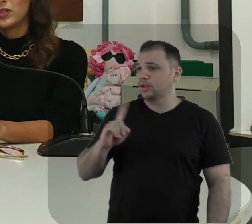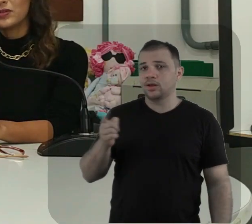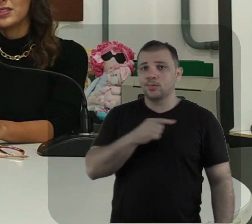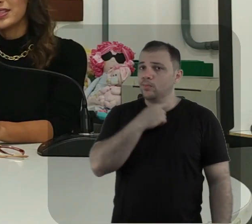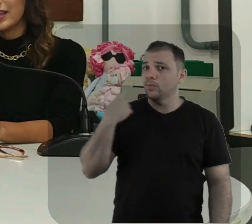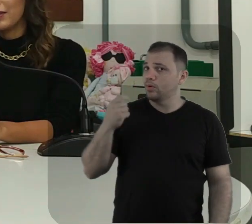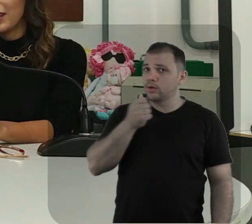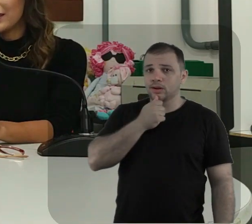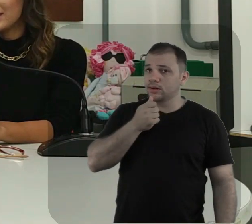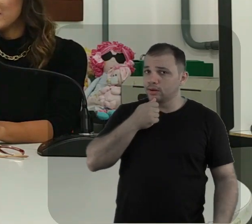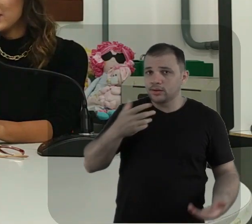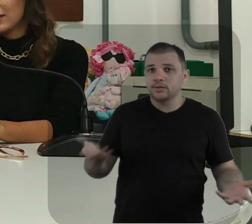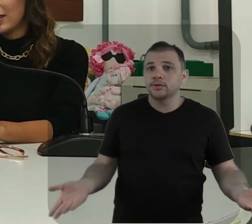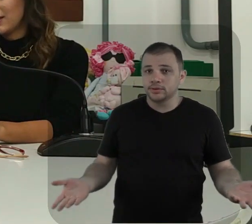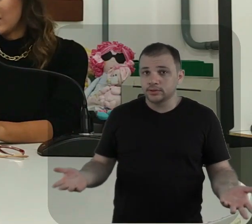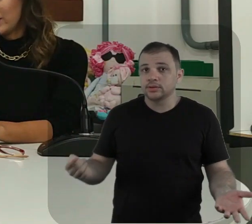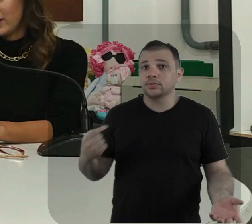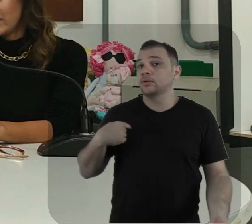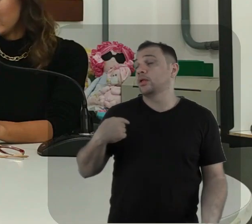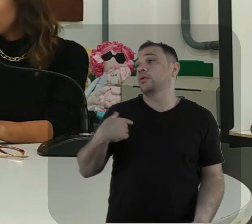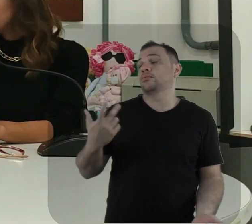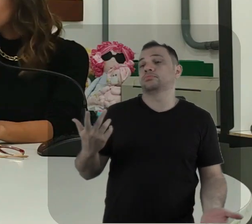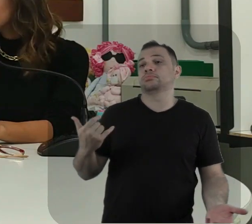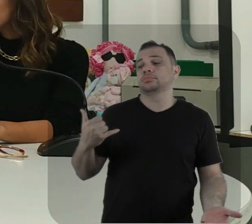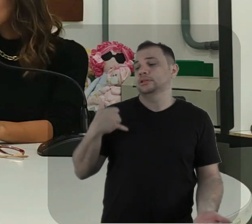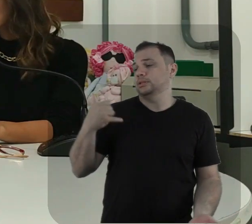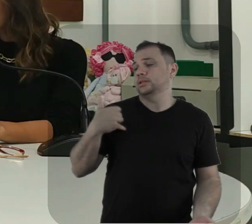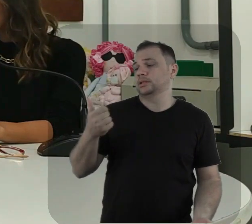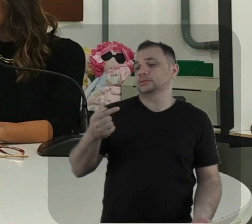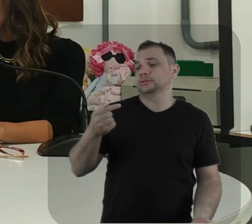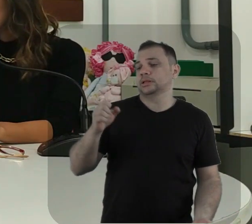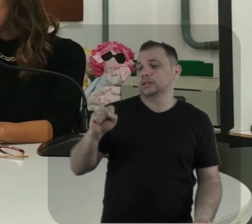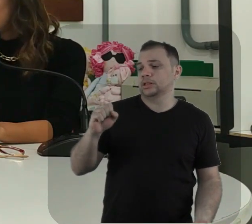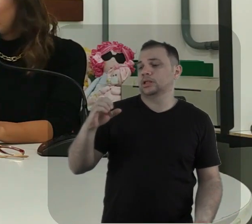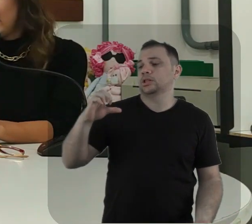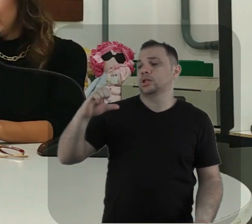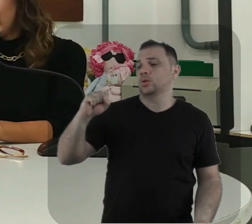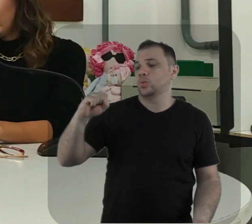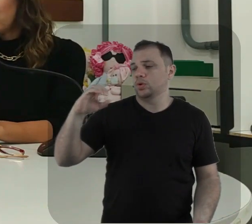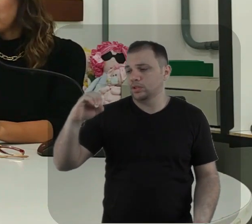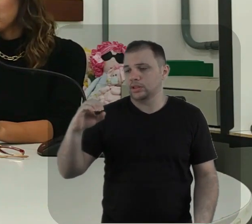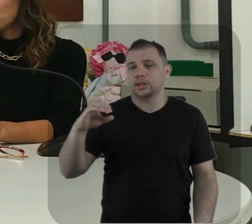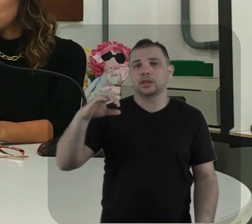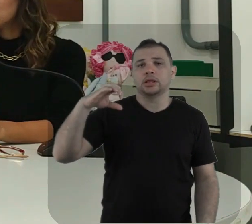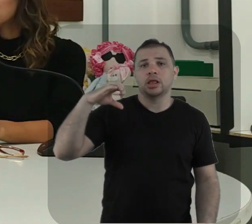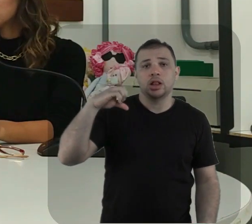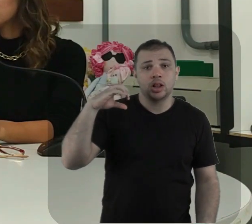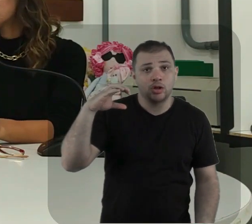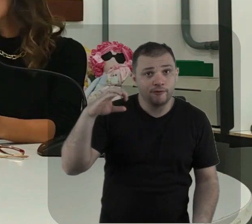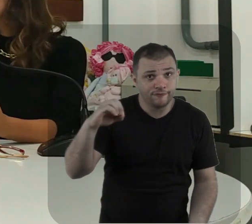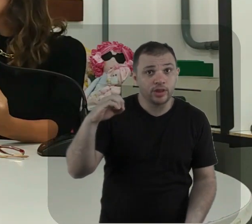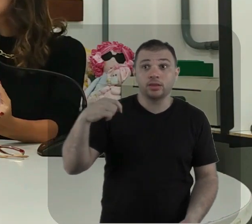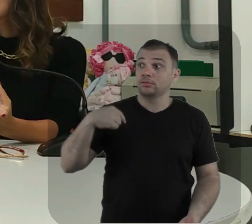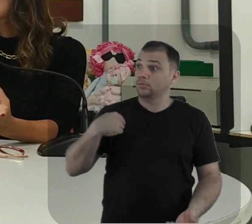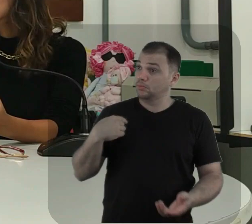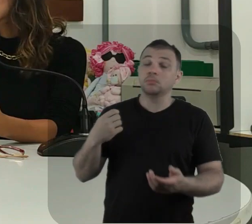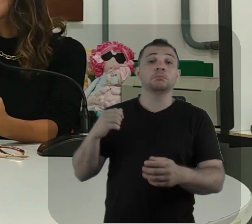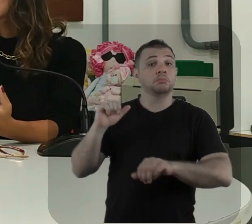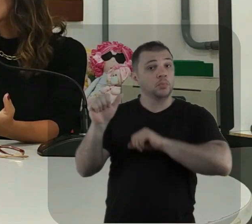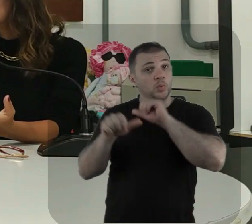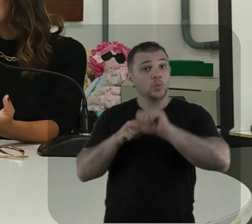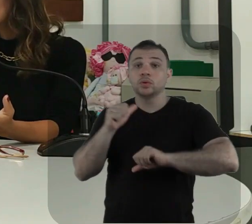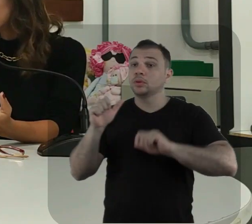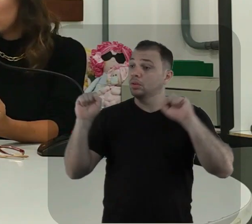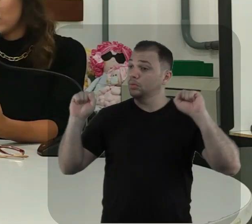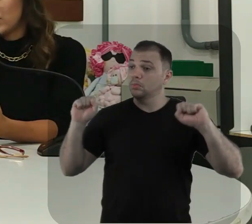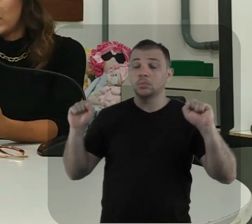né? sim, Enquanto você está envelhecendo 70, 80, 90, você está renovando ali, né? Muitas coisas, está adquirindo ainda,